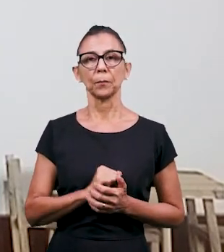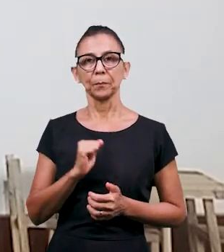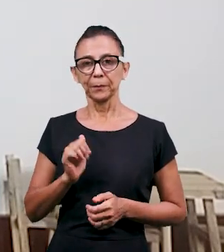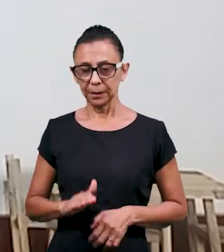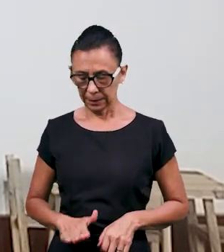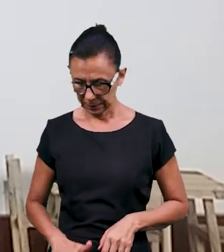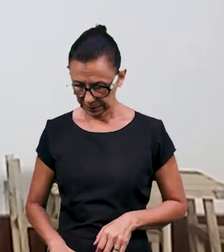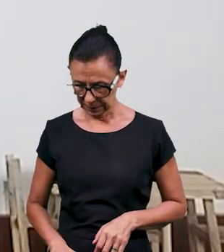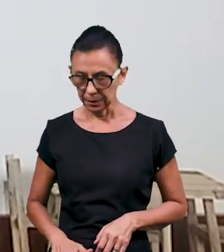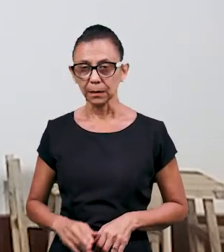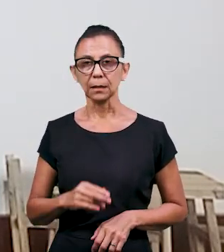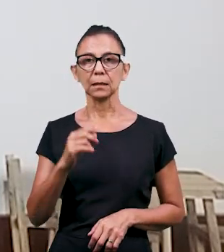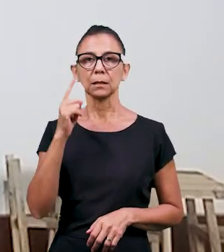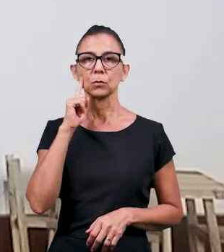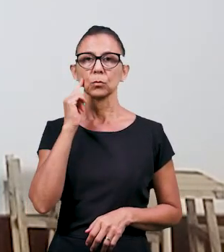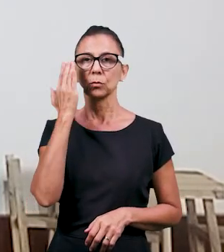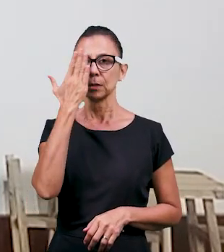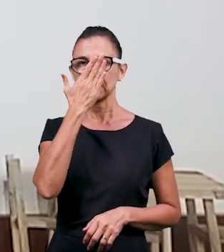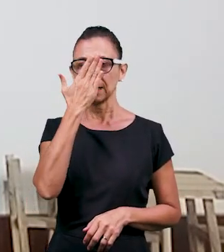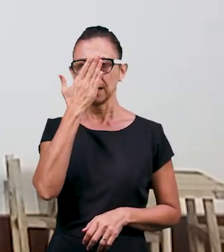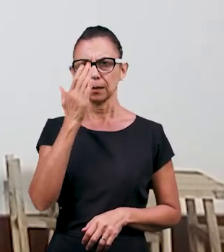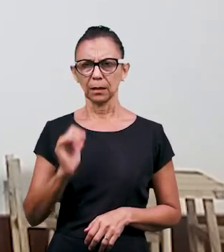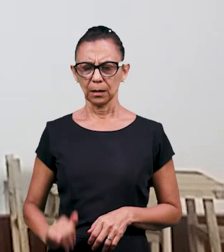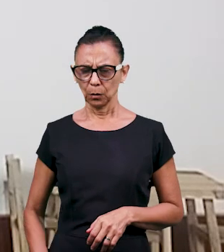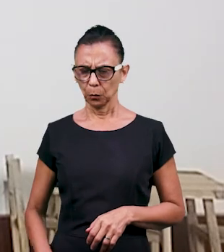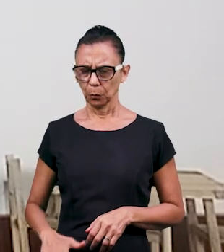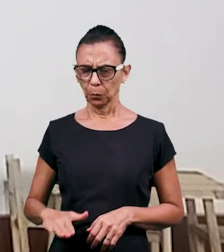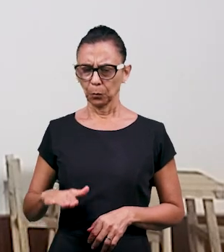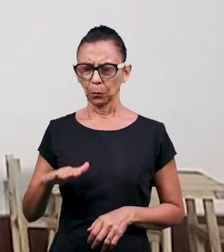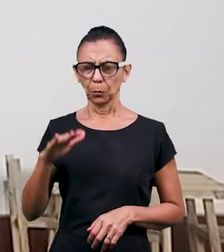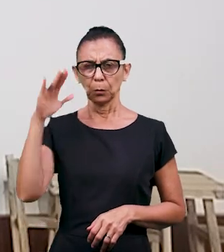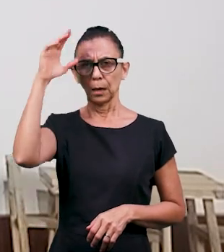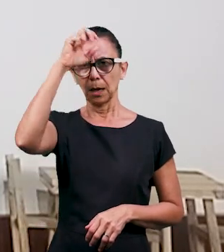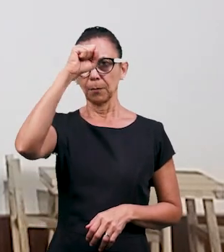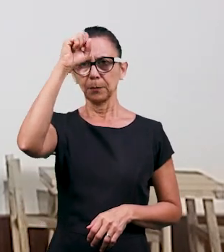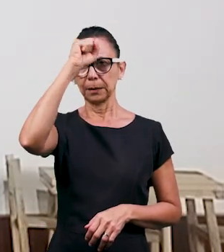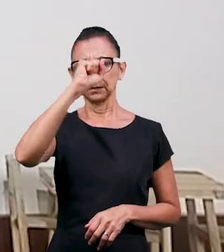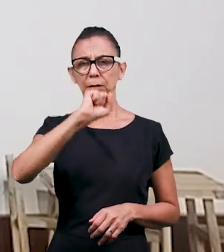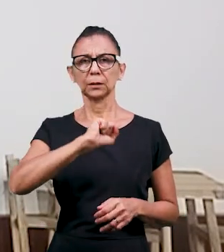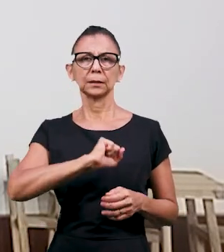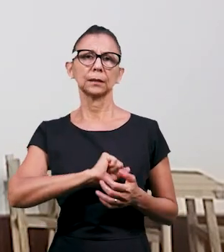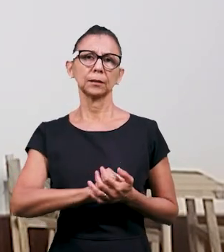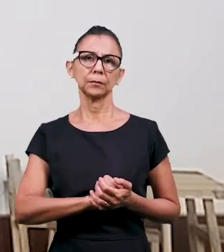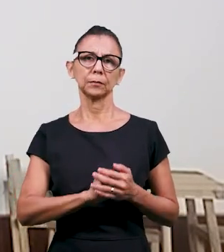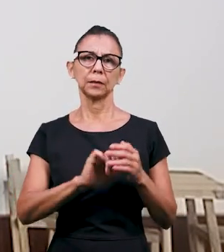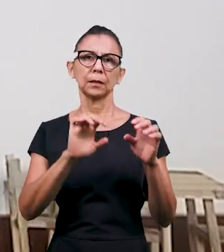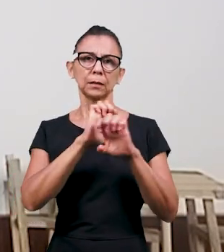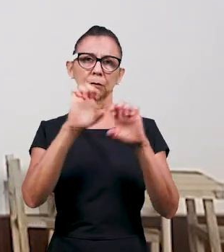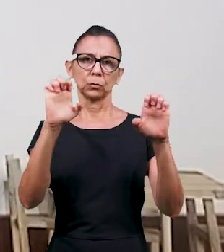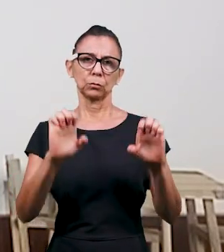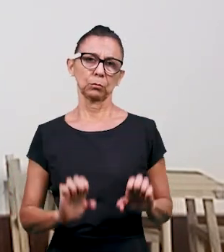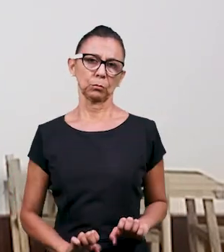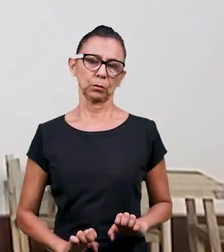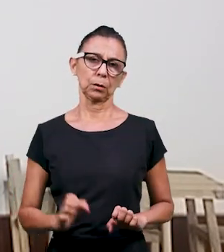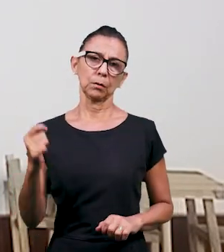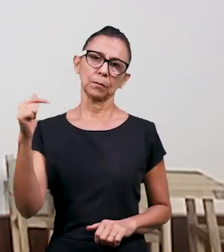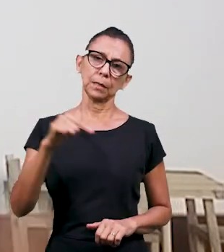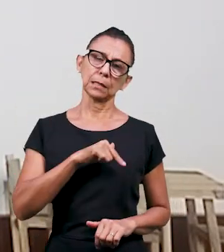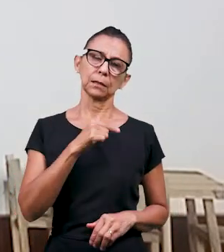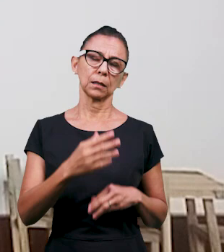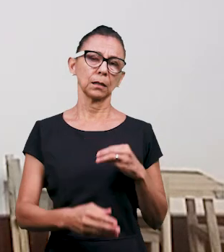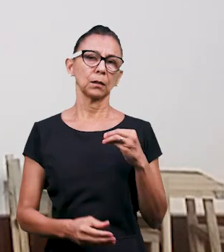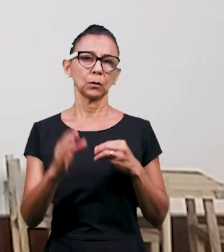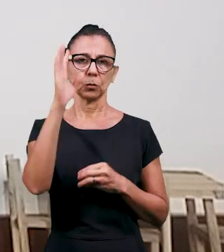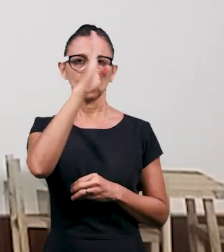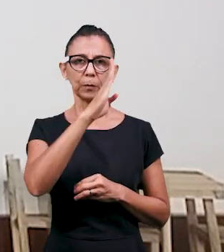desde criança já aprendem essa língua e ela é estruturada como língua. Mas aqui, por enquanto, nós temos usado ela só como